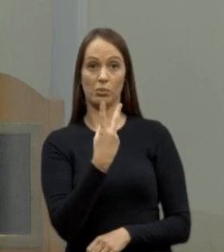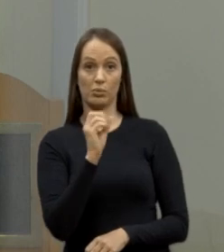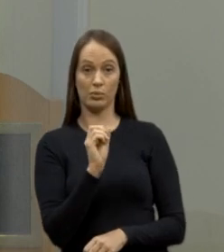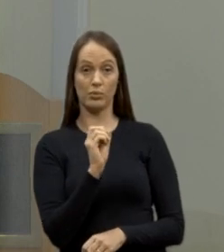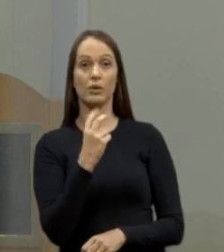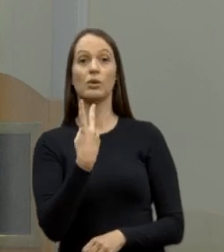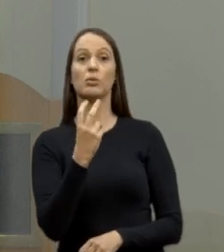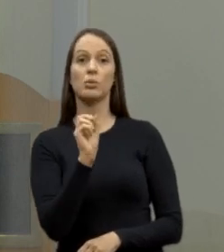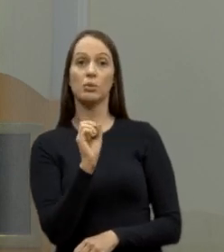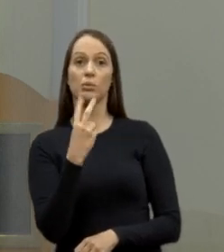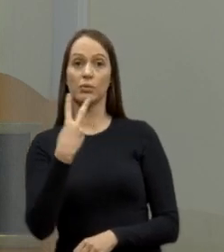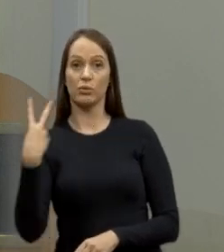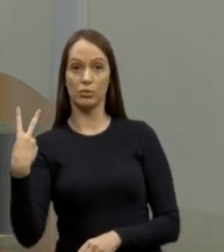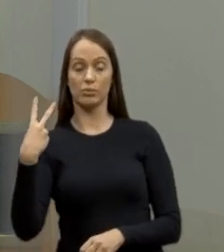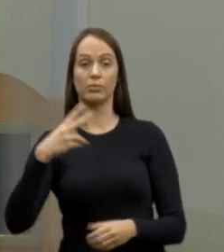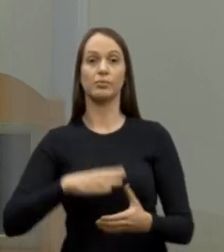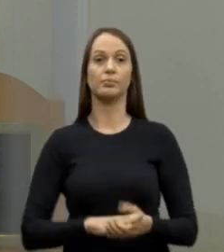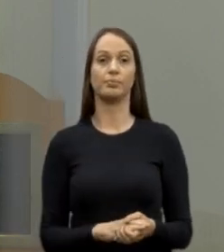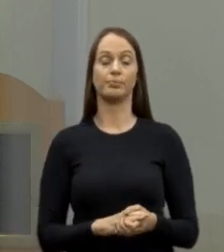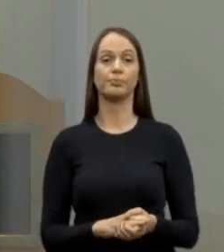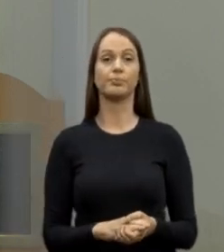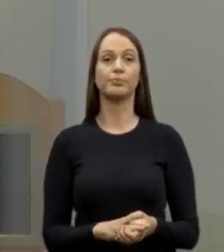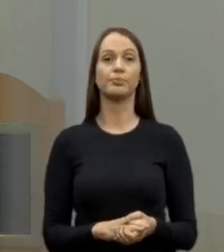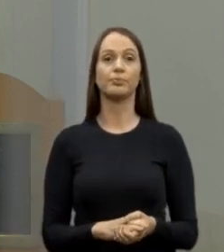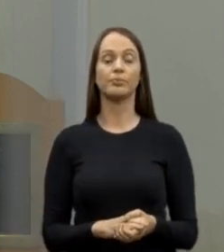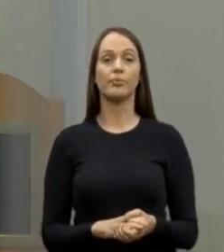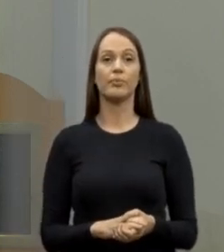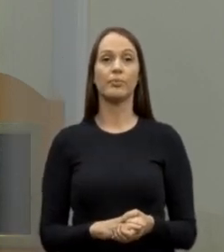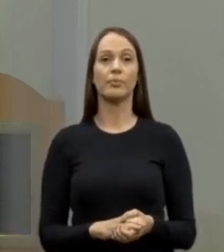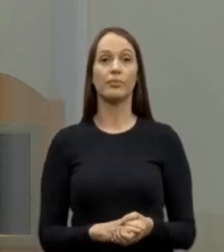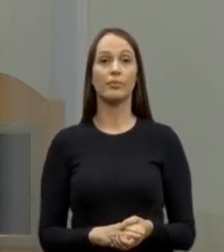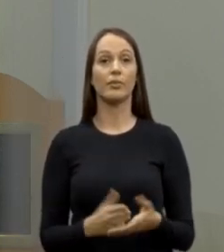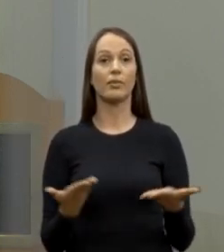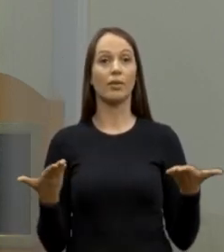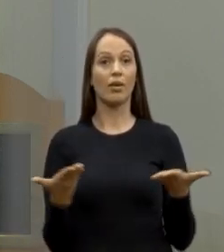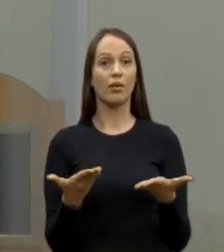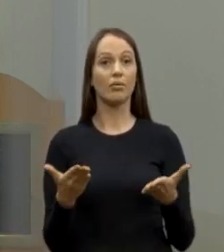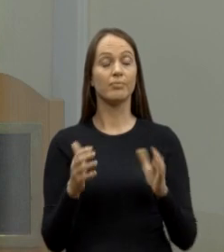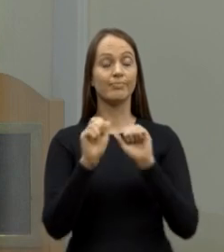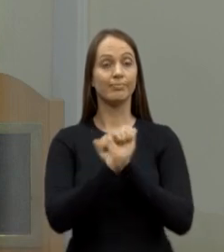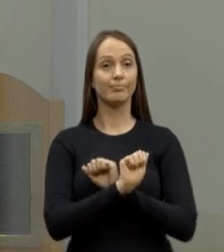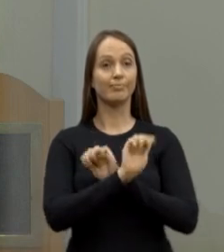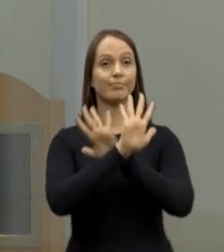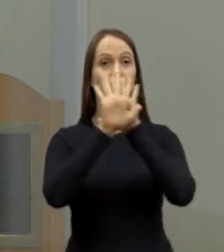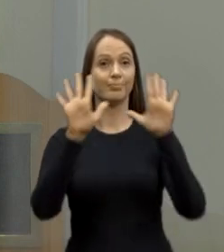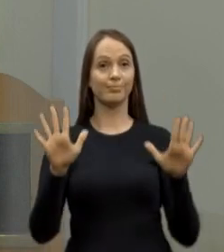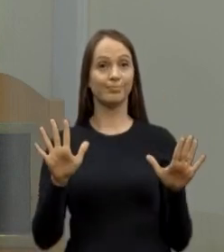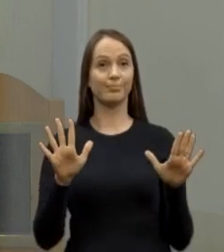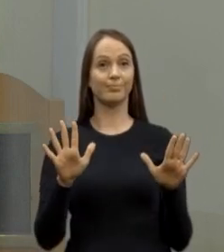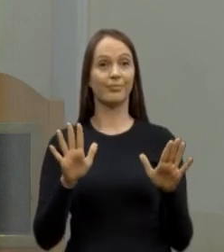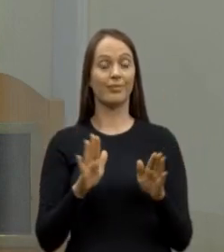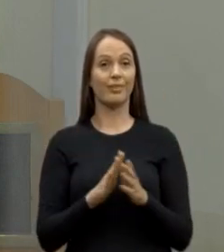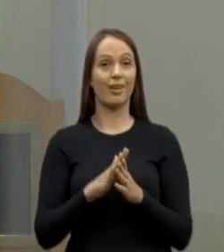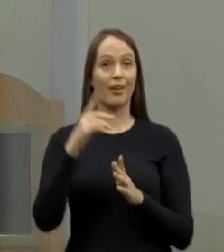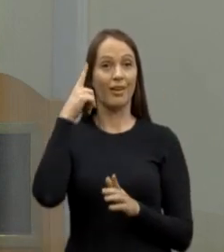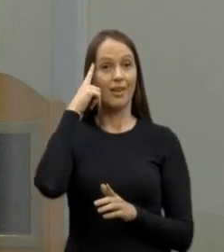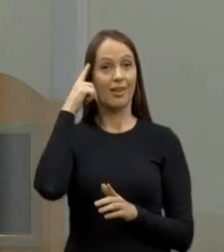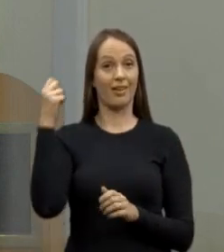e 2022. Agora fica ainda mais clara a intenção da